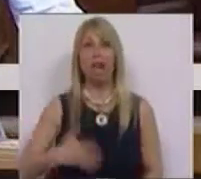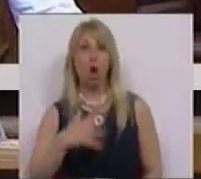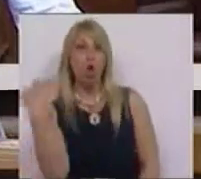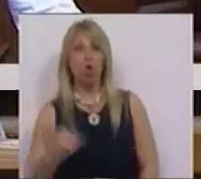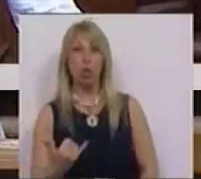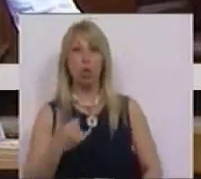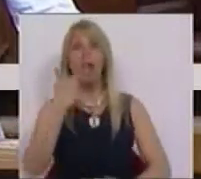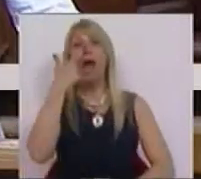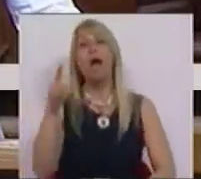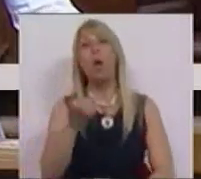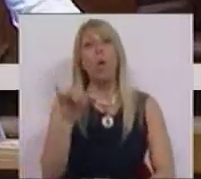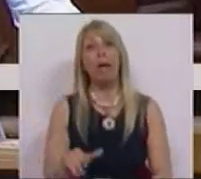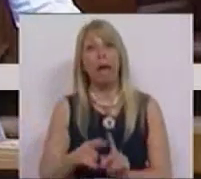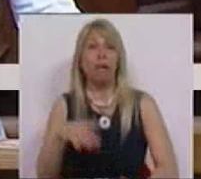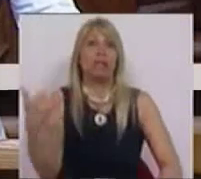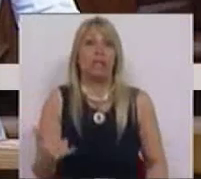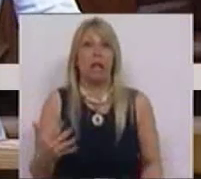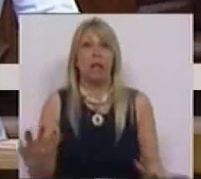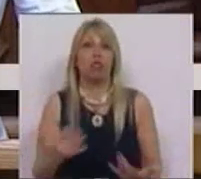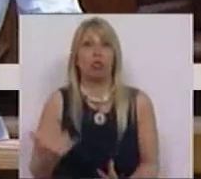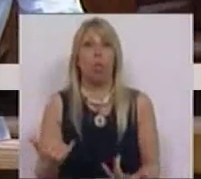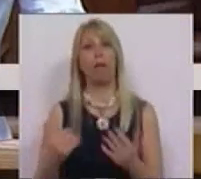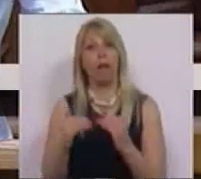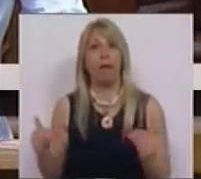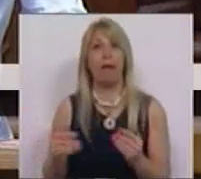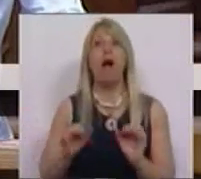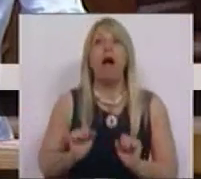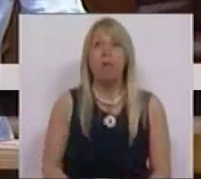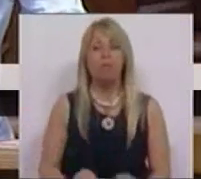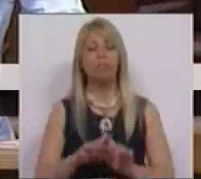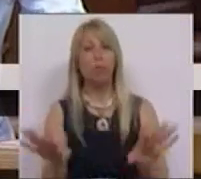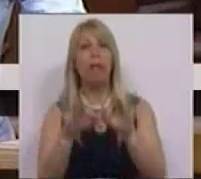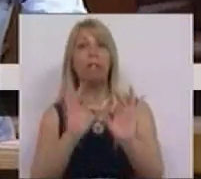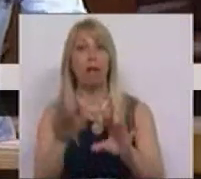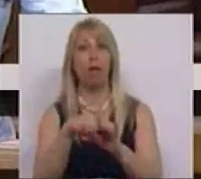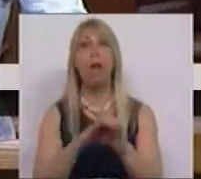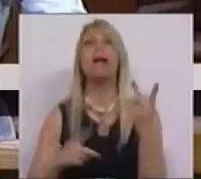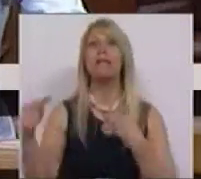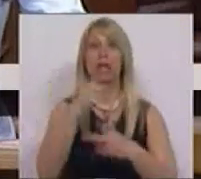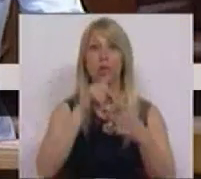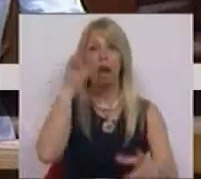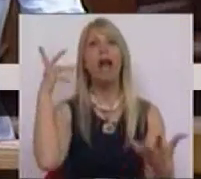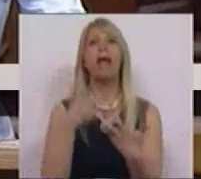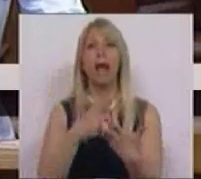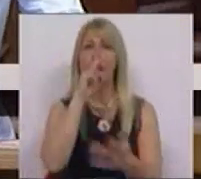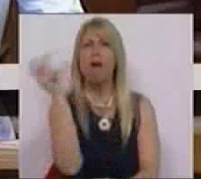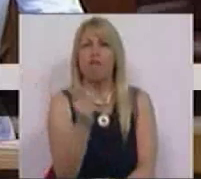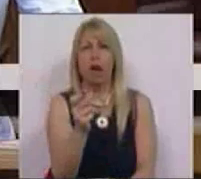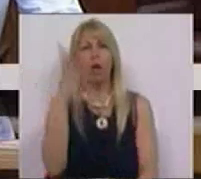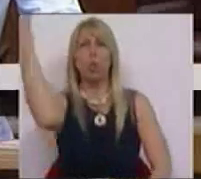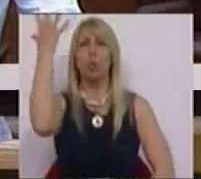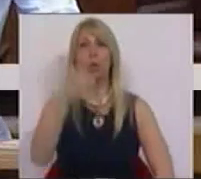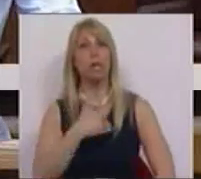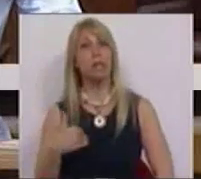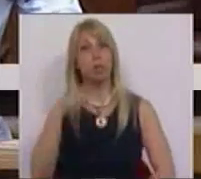a cidadania nenhuma, que fazia um Estado forte na polícia política, na censura e na guerra, mas fraco na cultura, na saúde, na